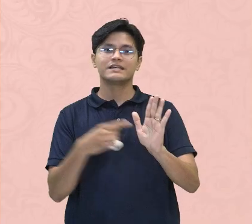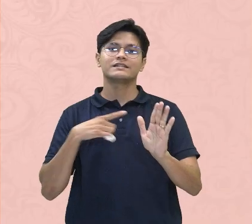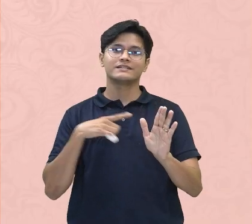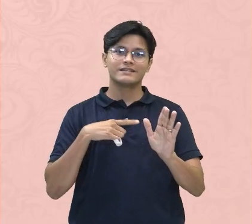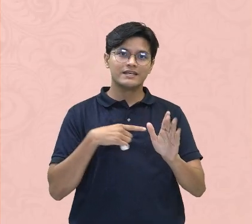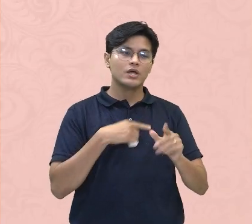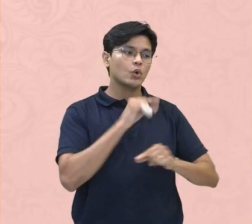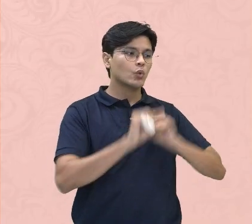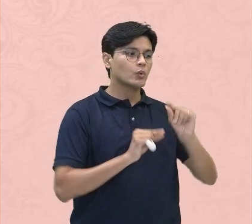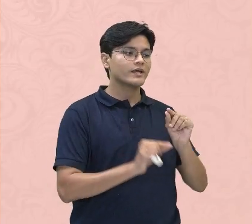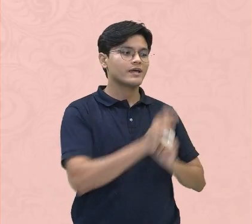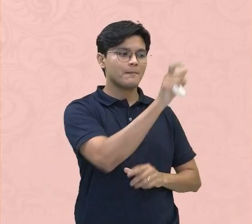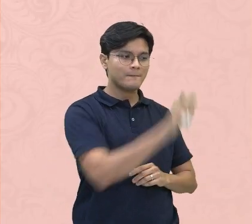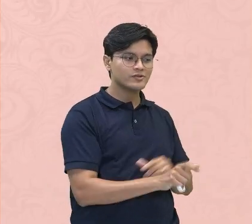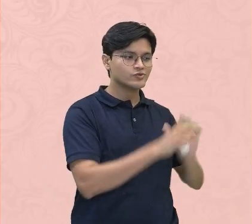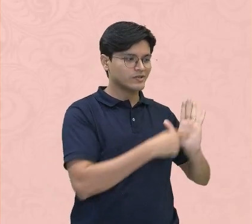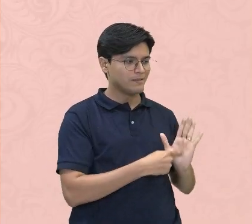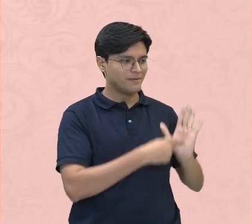outros.